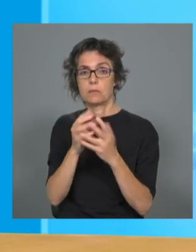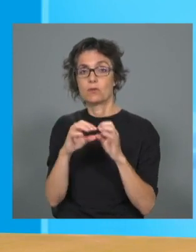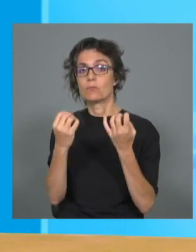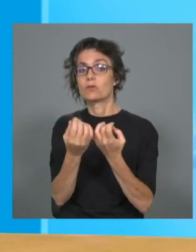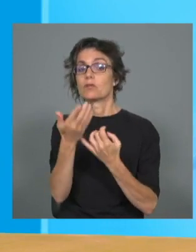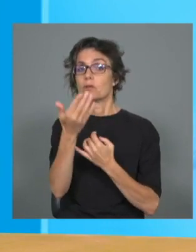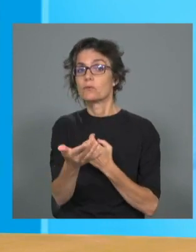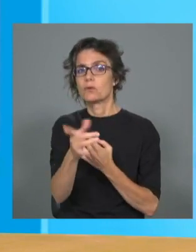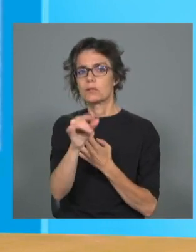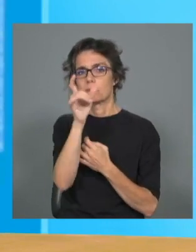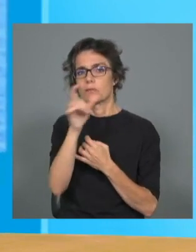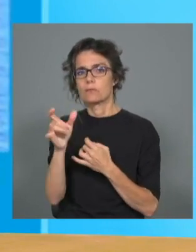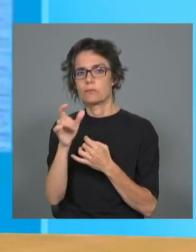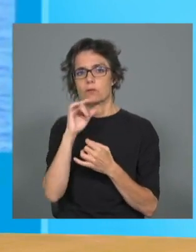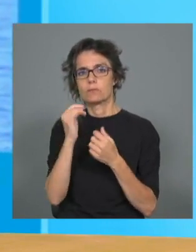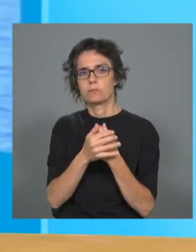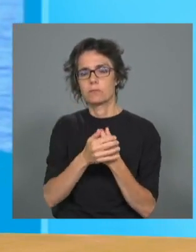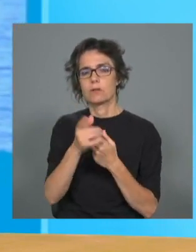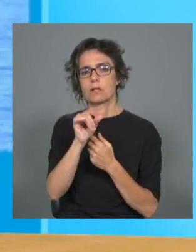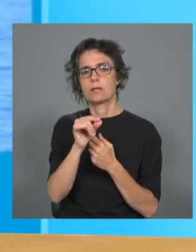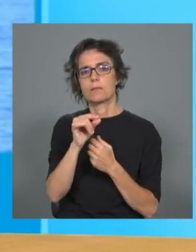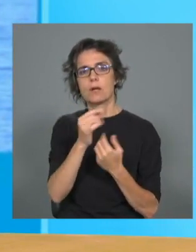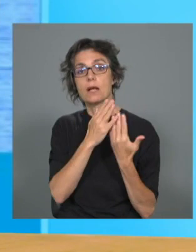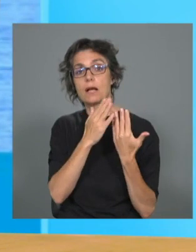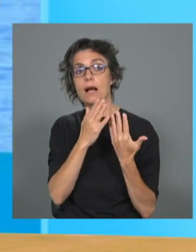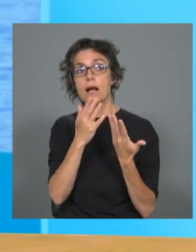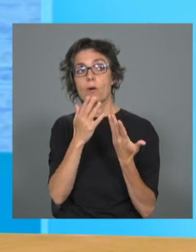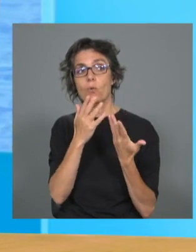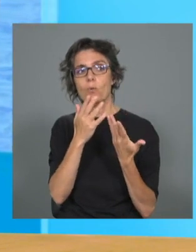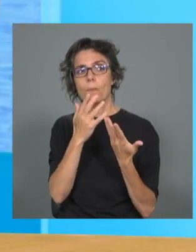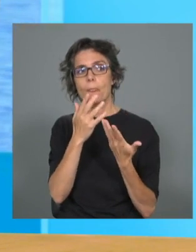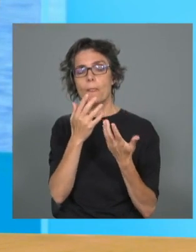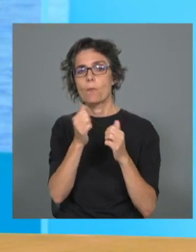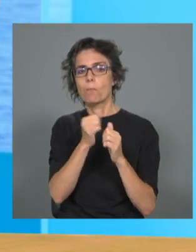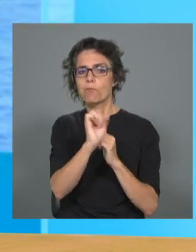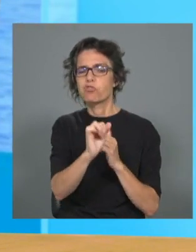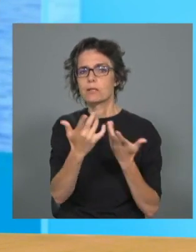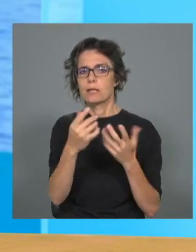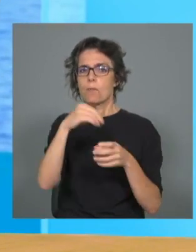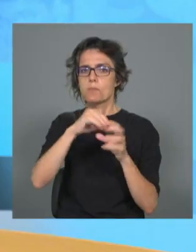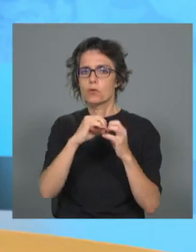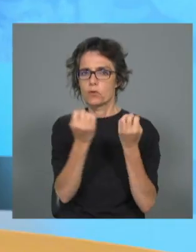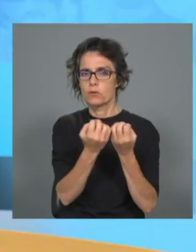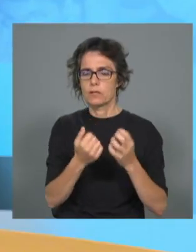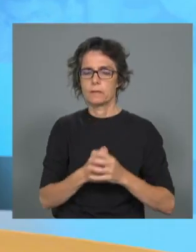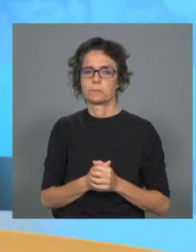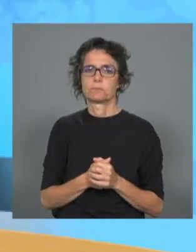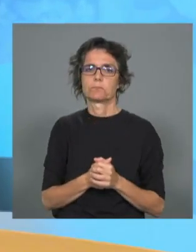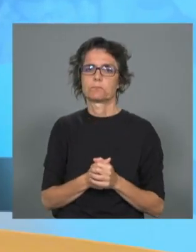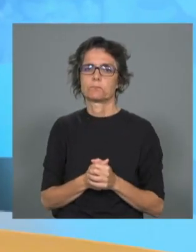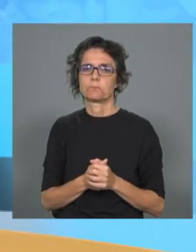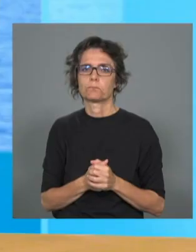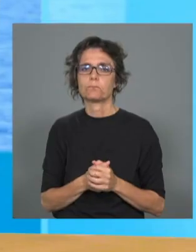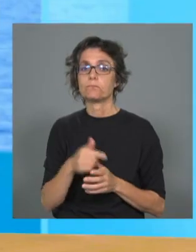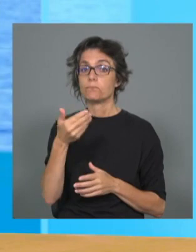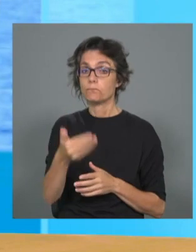dar às pessoas mais velhas e ao papel que elas ocupam na nossa sociedade. Como disse, esta